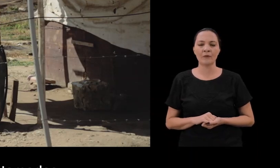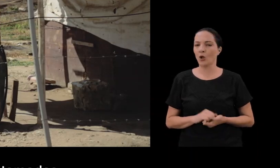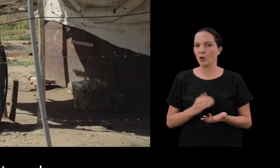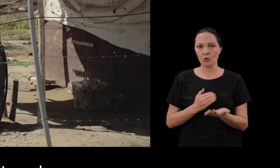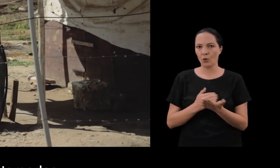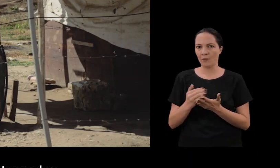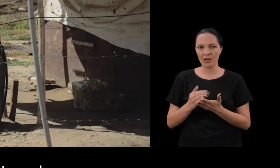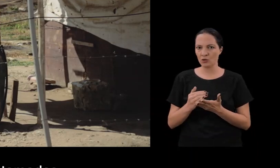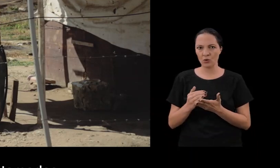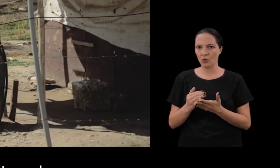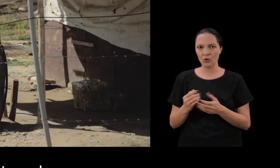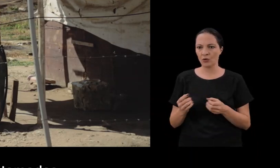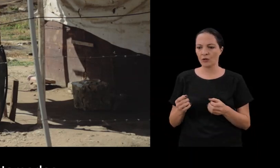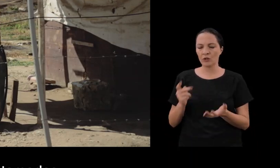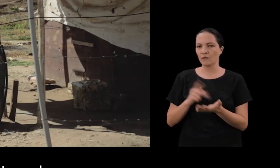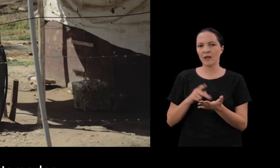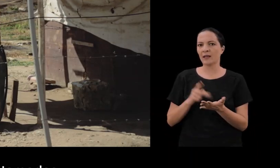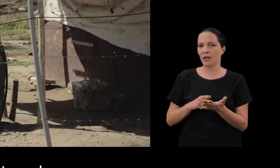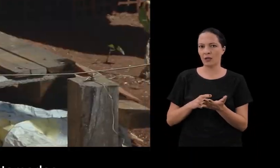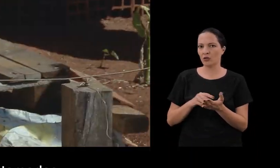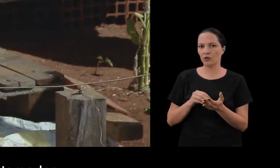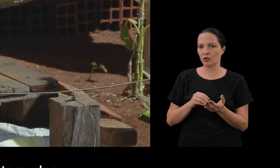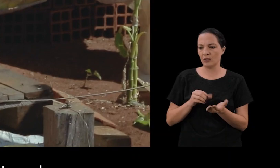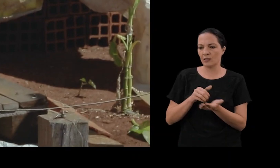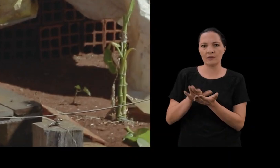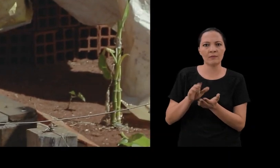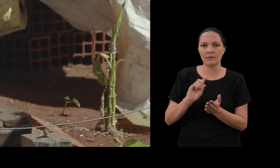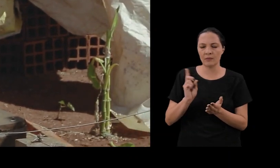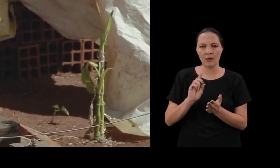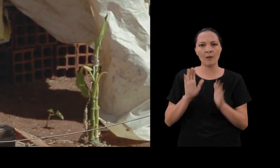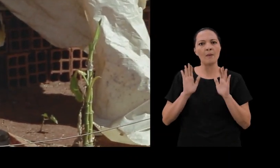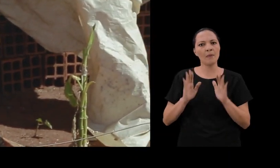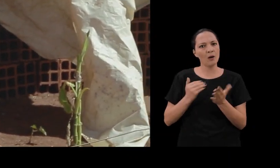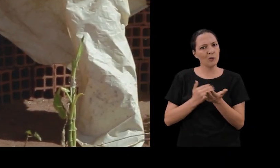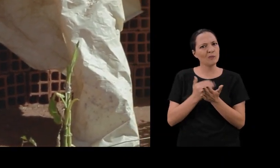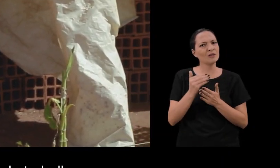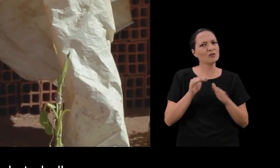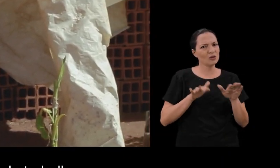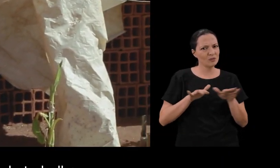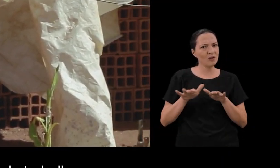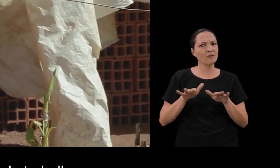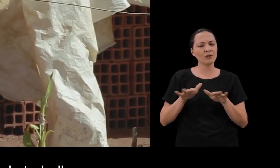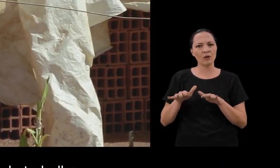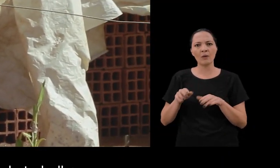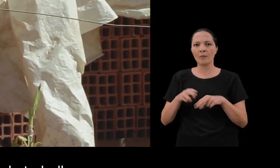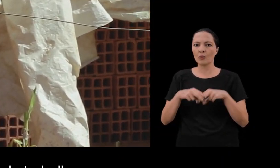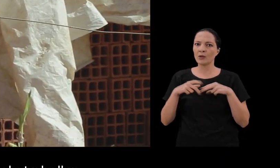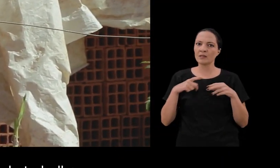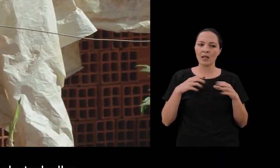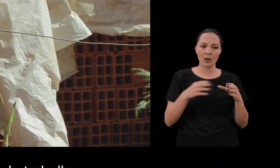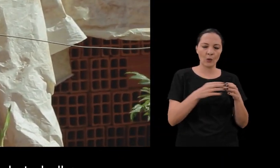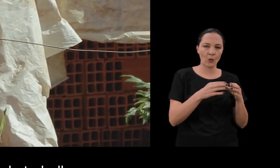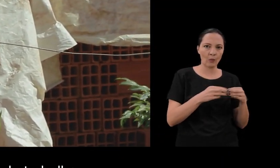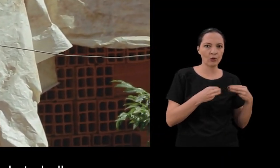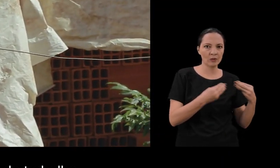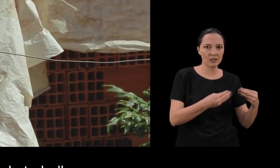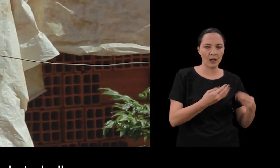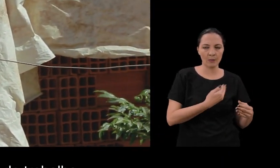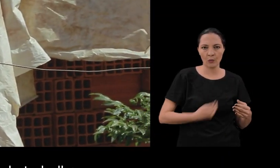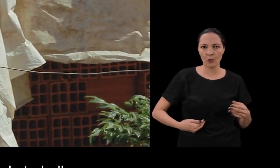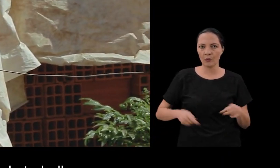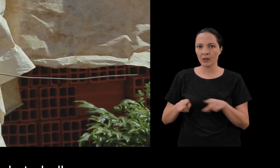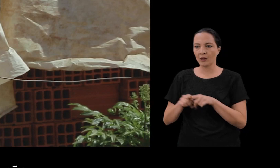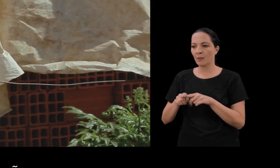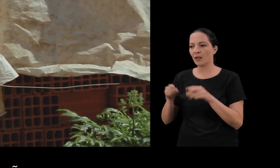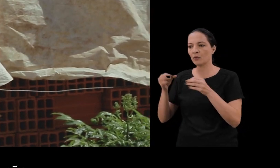Elas ainda não foram retomadas de fato por aqui, mas as movimentações já começaram, né? Então a gente tem grupos de trabalho no Ministério Público,